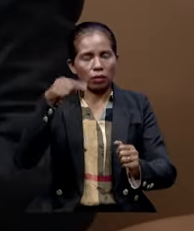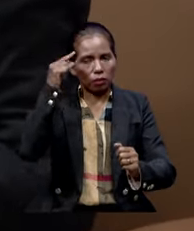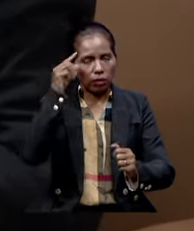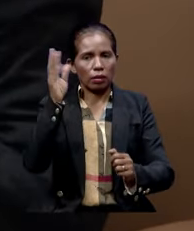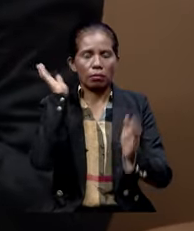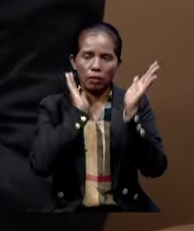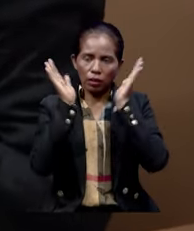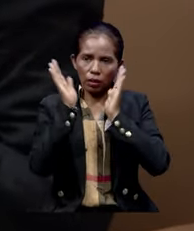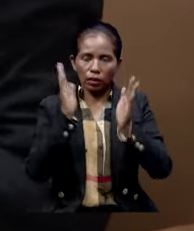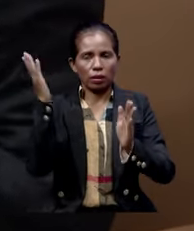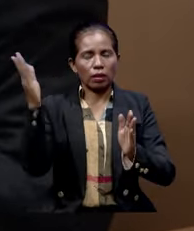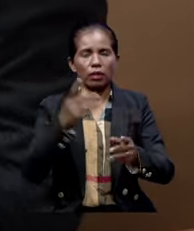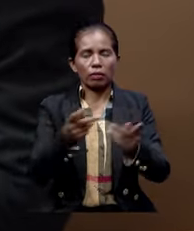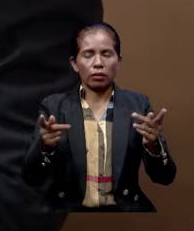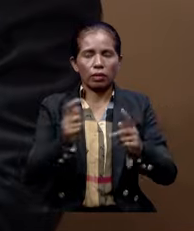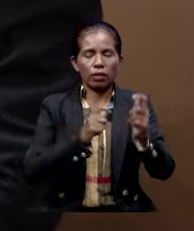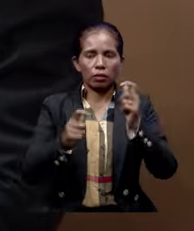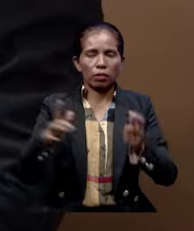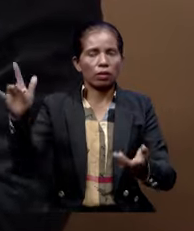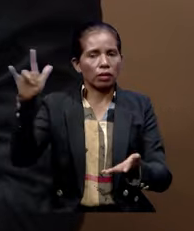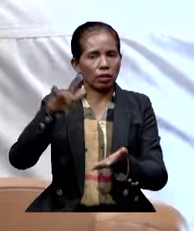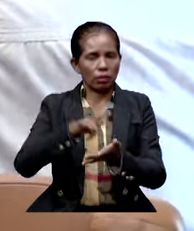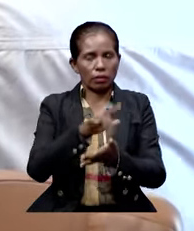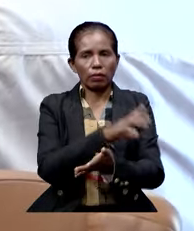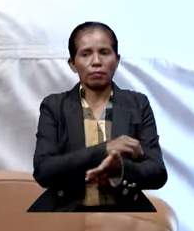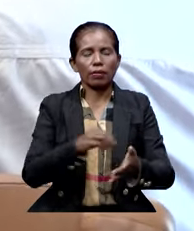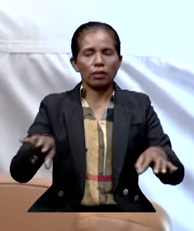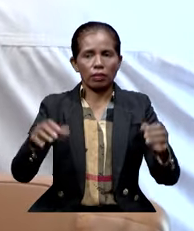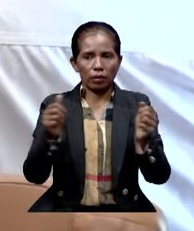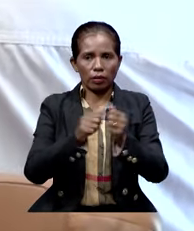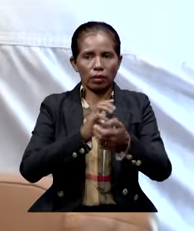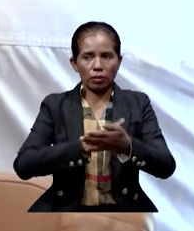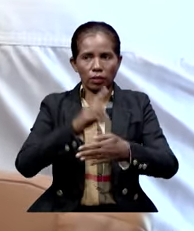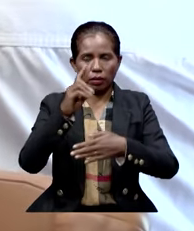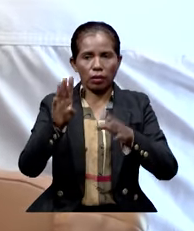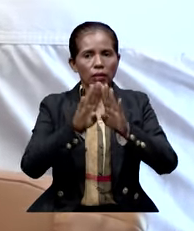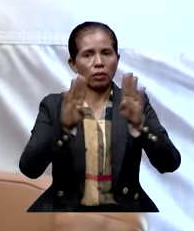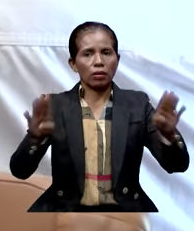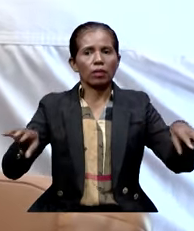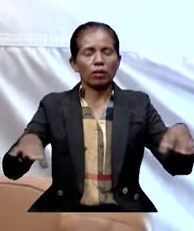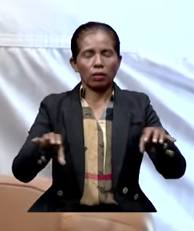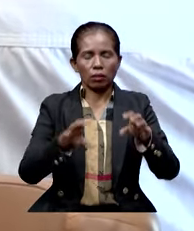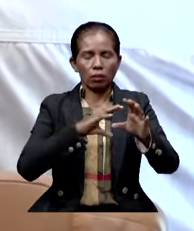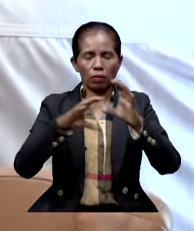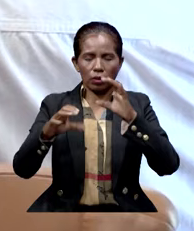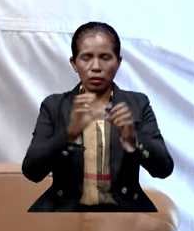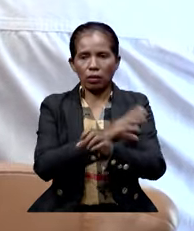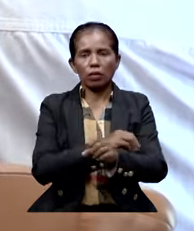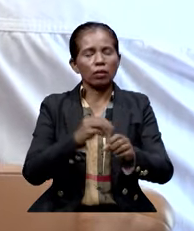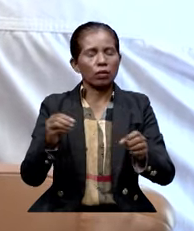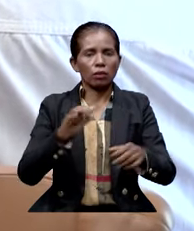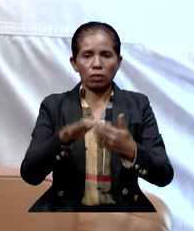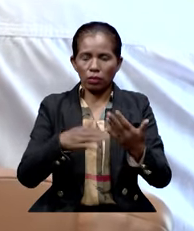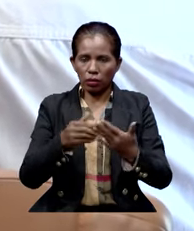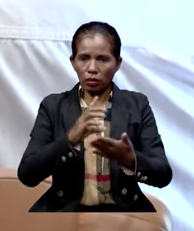Malásia e a área de transporte aéreo. Acordo Hirakne atu desenvolve no local tan setor comunicação e informática, no